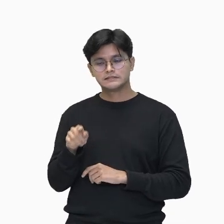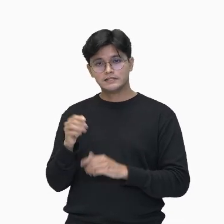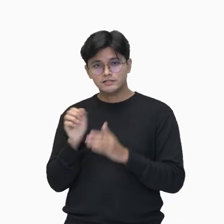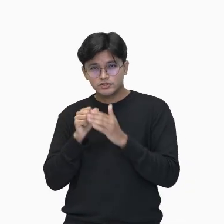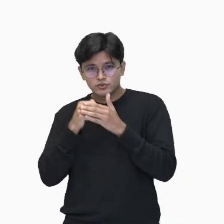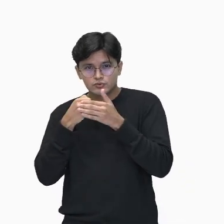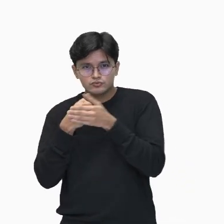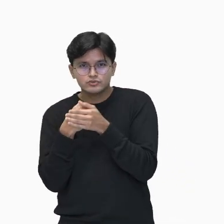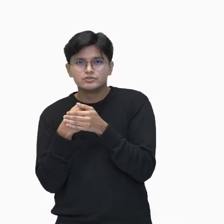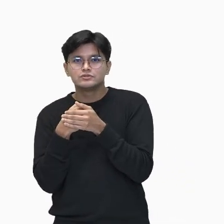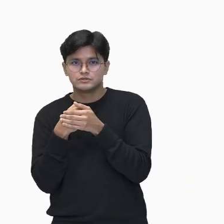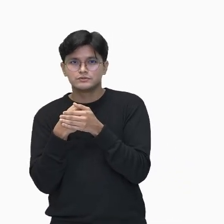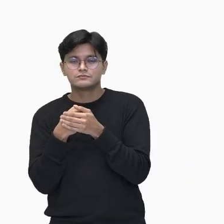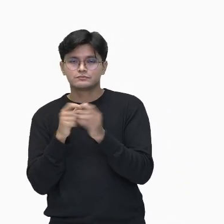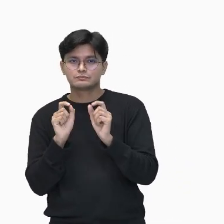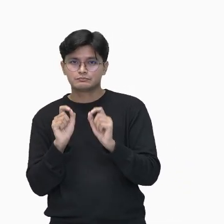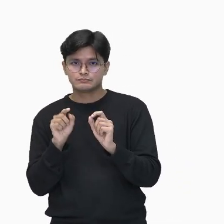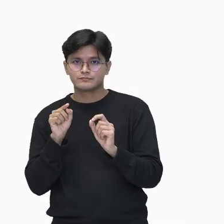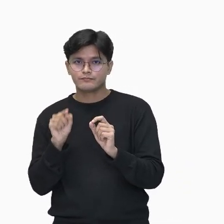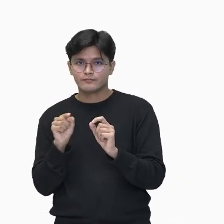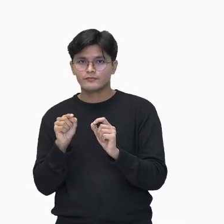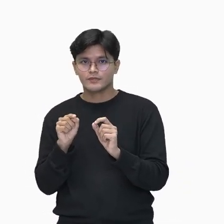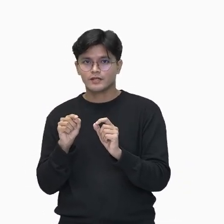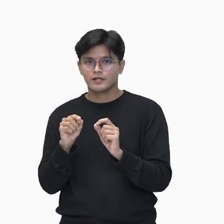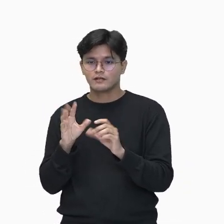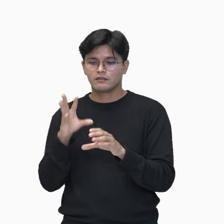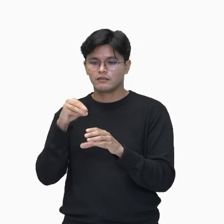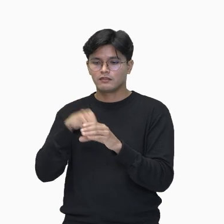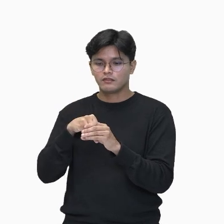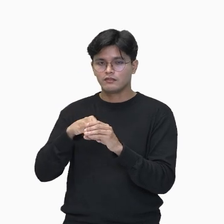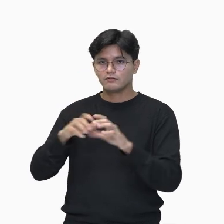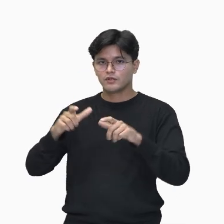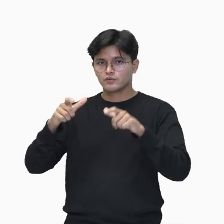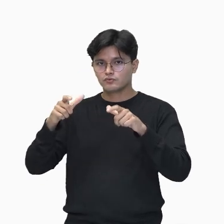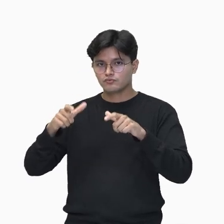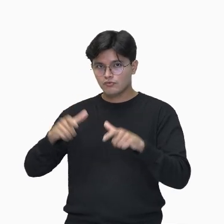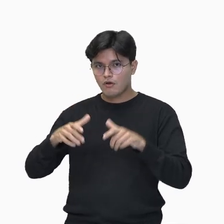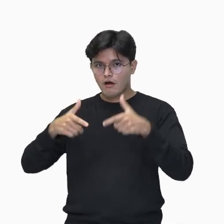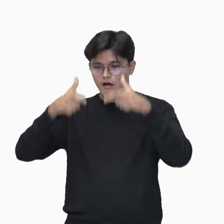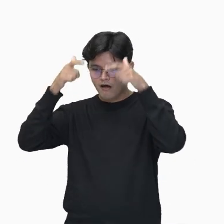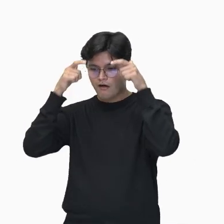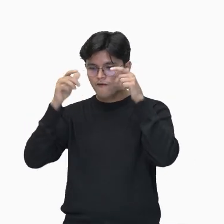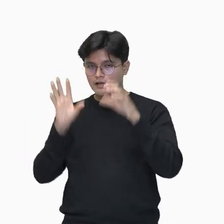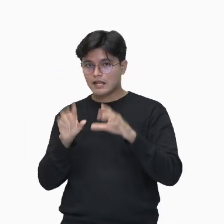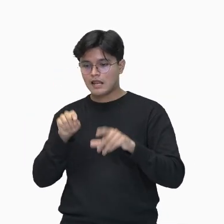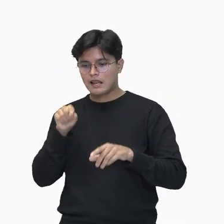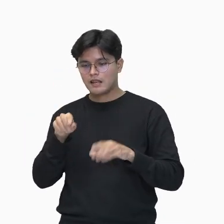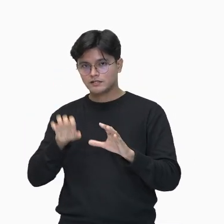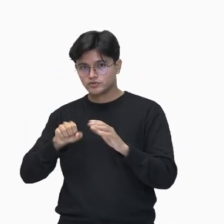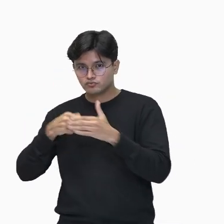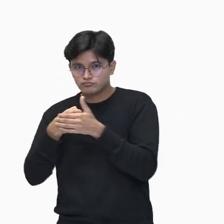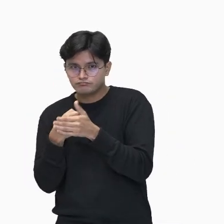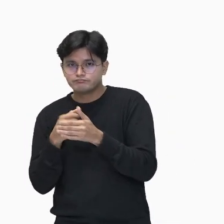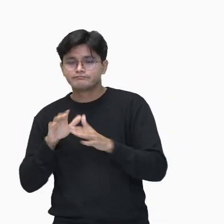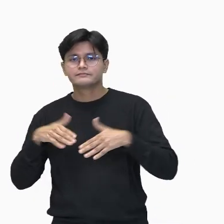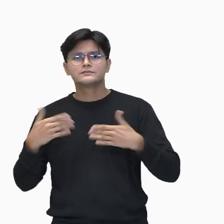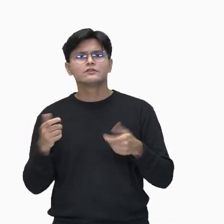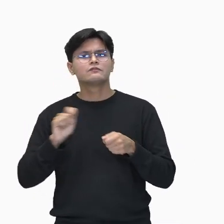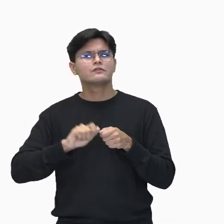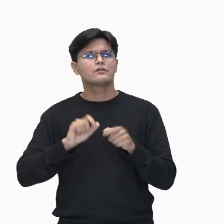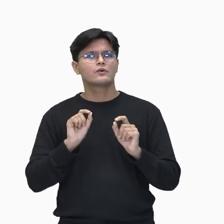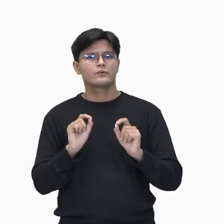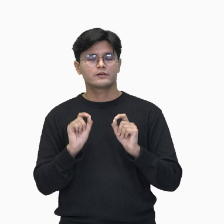escondidos em seus reinos com garantia então o que que eles faziam né